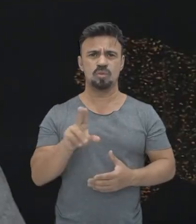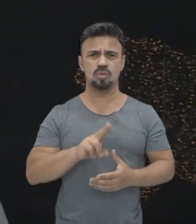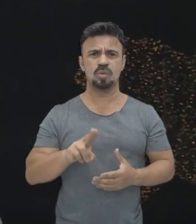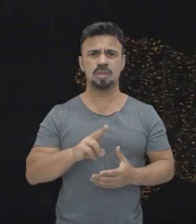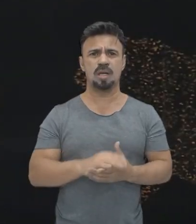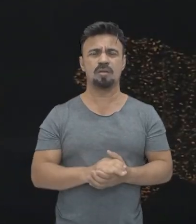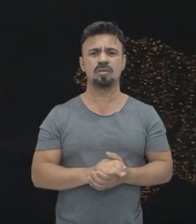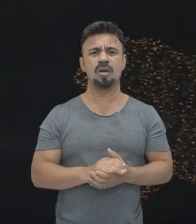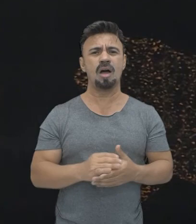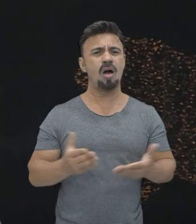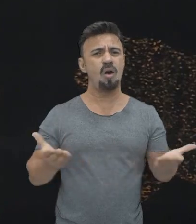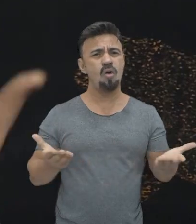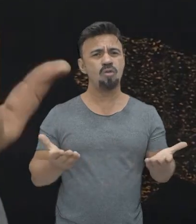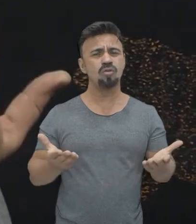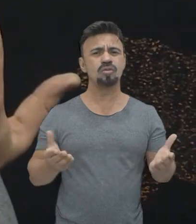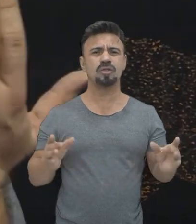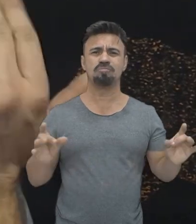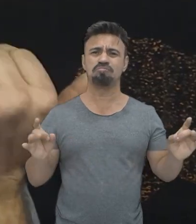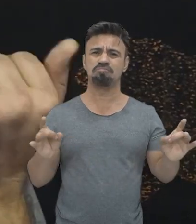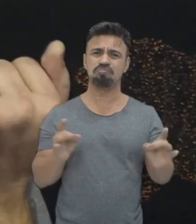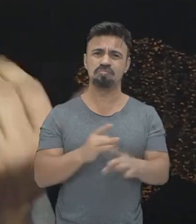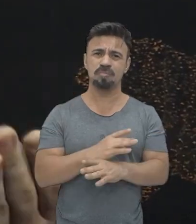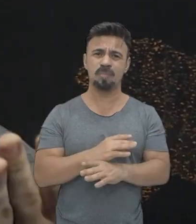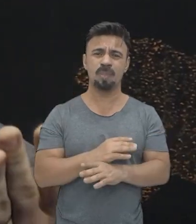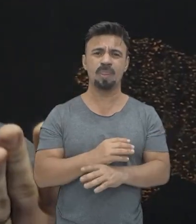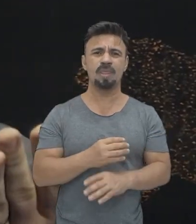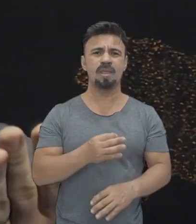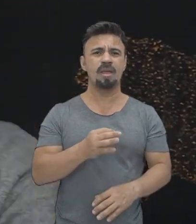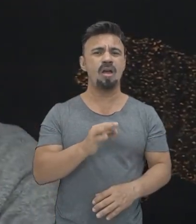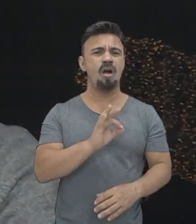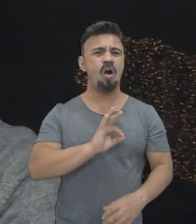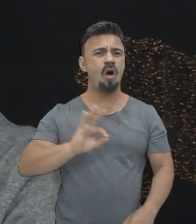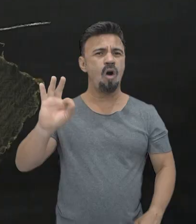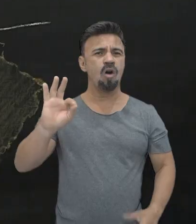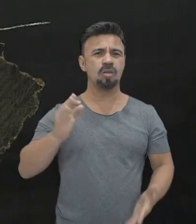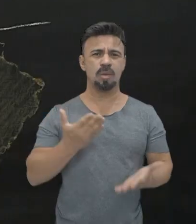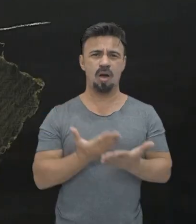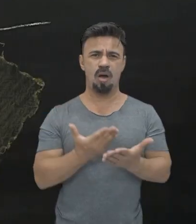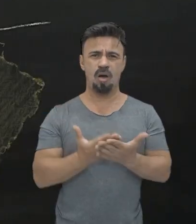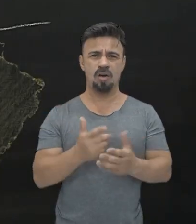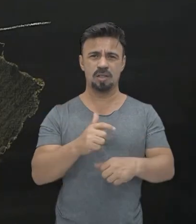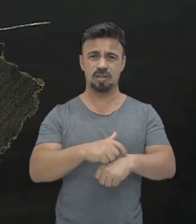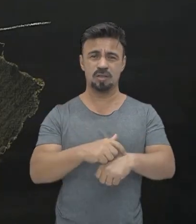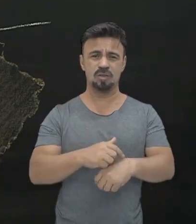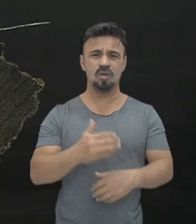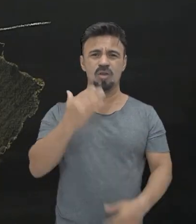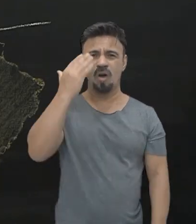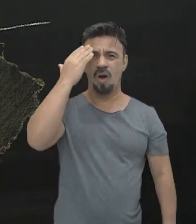Bom, eu vou ficando por aqui. Eu espero que você tenha uma ótima hora de estudos.